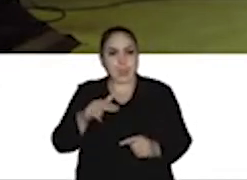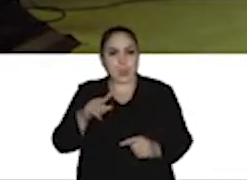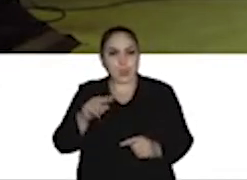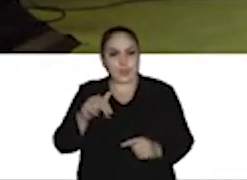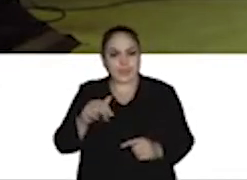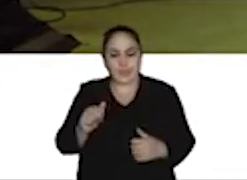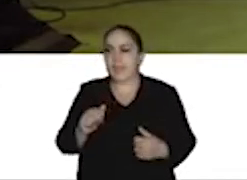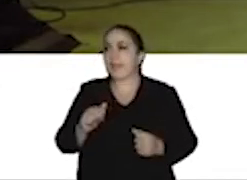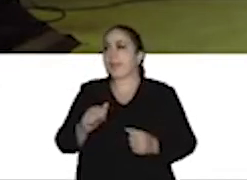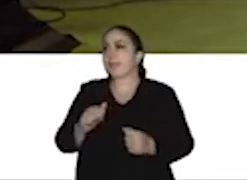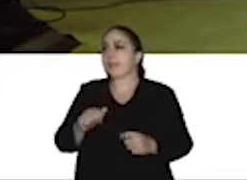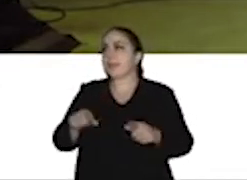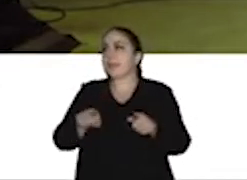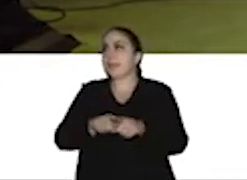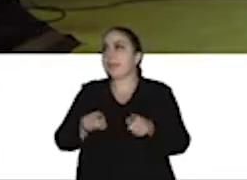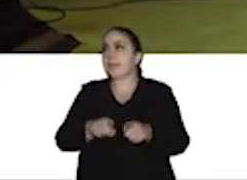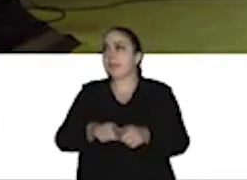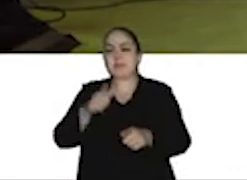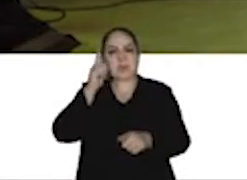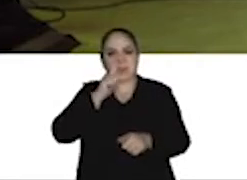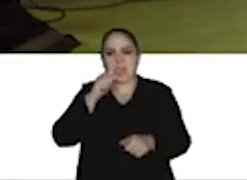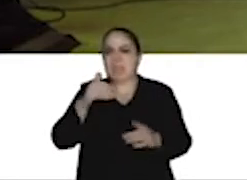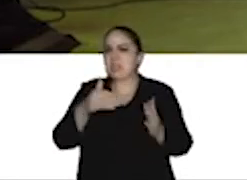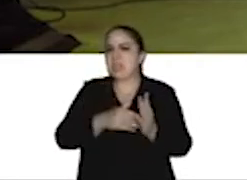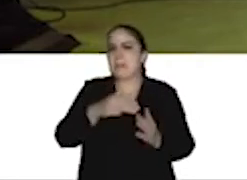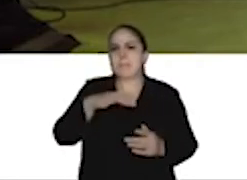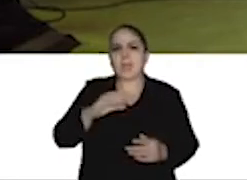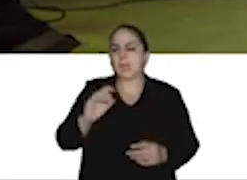o Cabiúna não passa do primeiro veranico de maio, não. É,